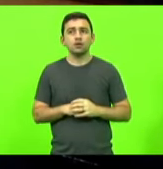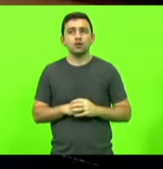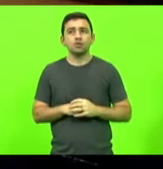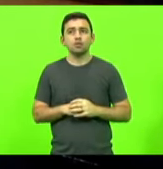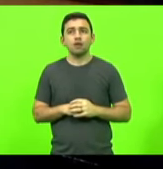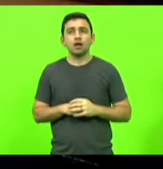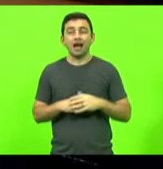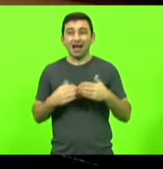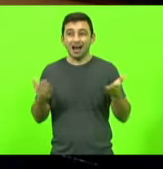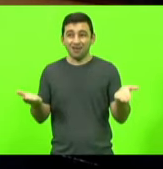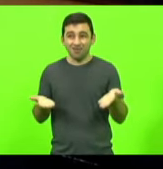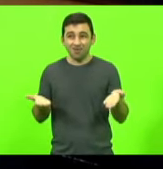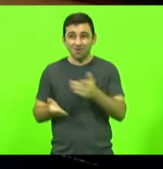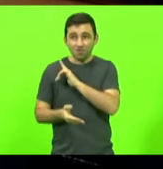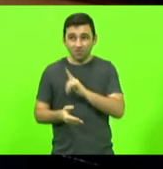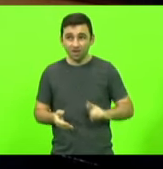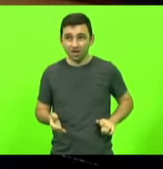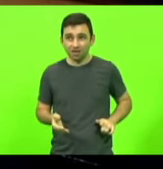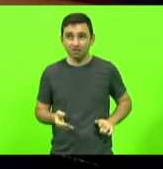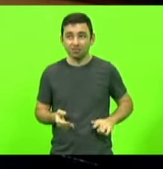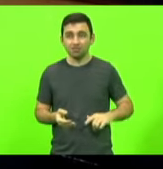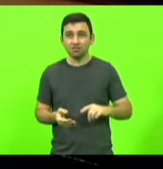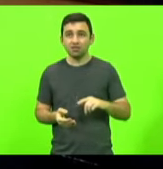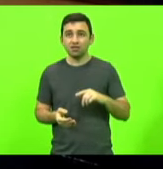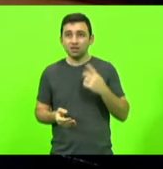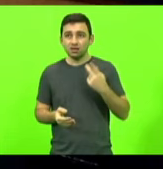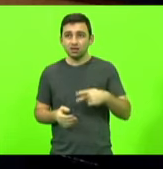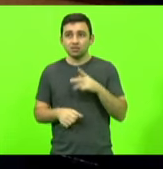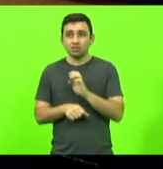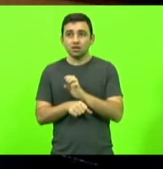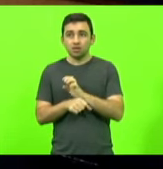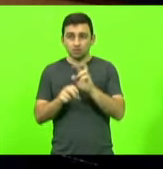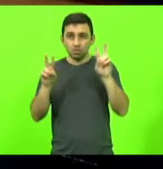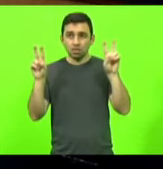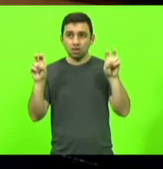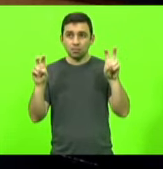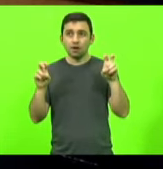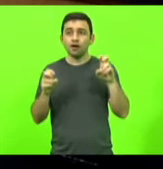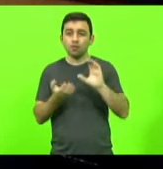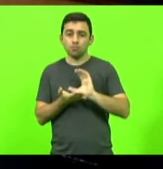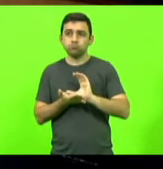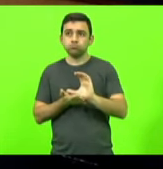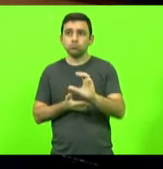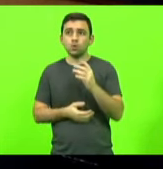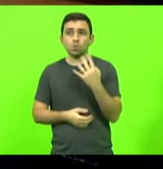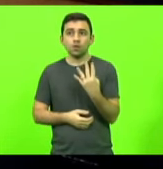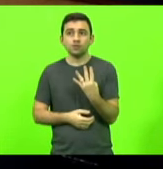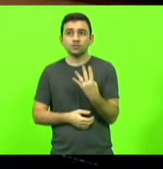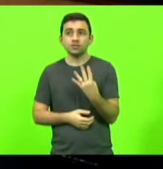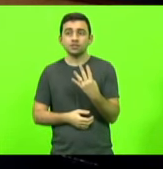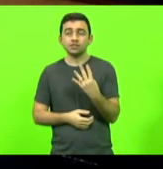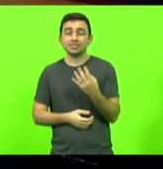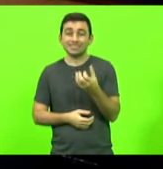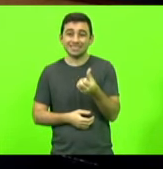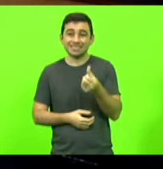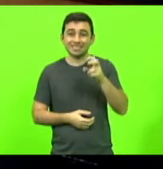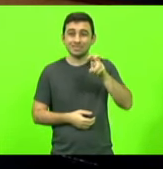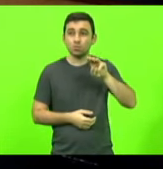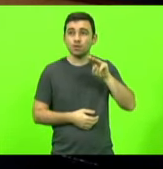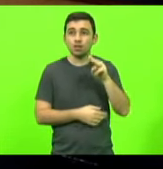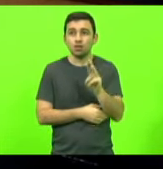só nesse assunto que nós estamos discutindo aqui, vai botar 465 milhões de